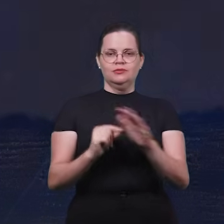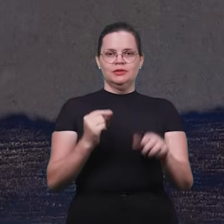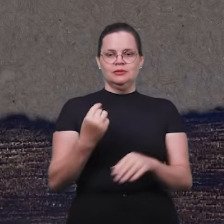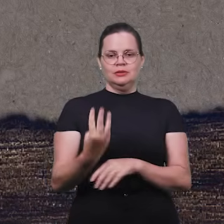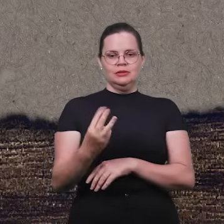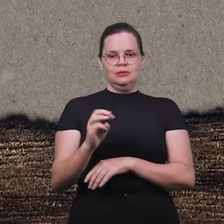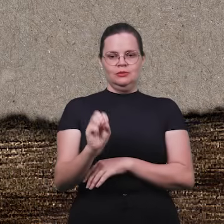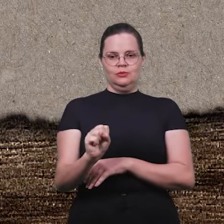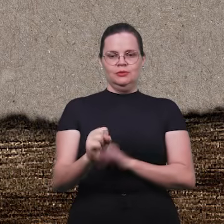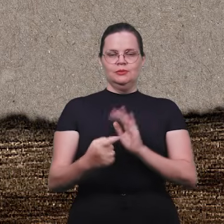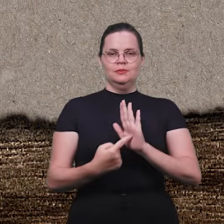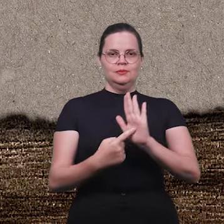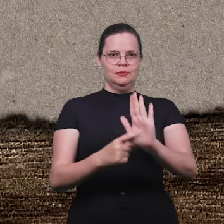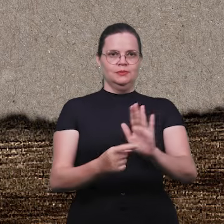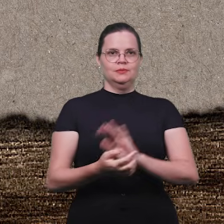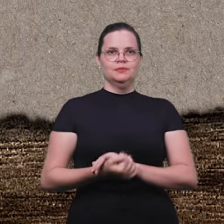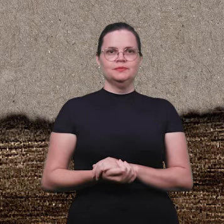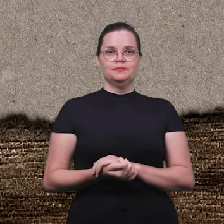assim: